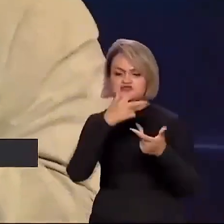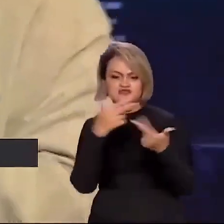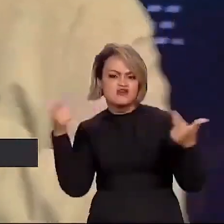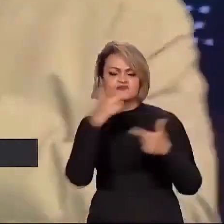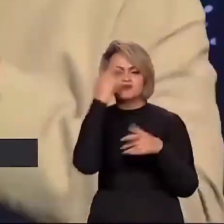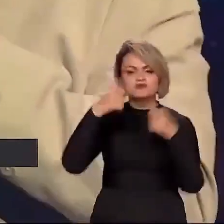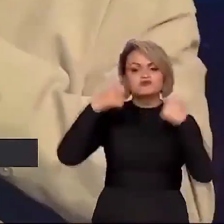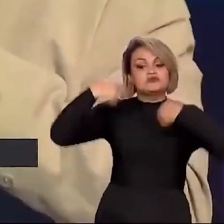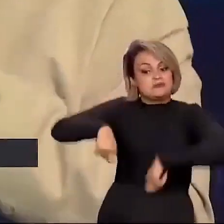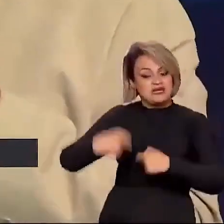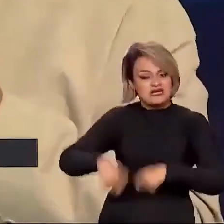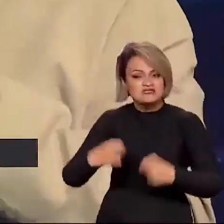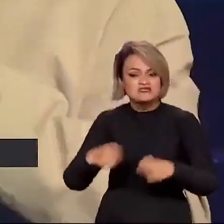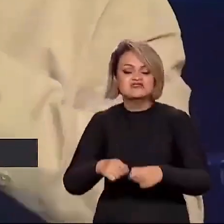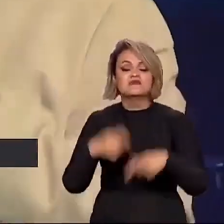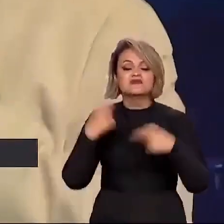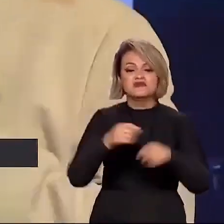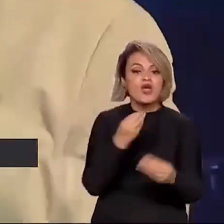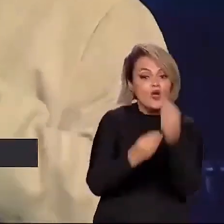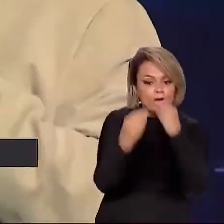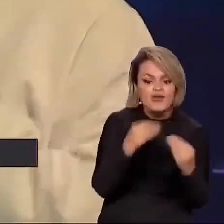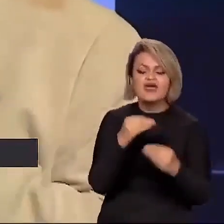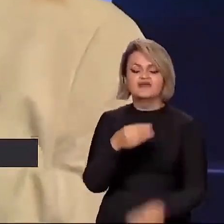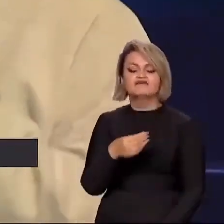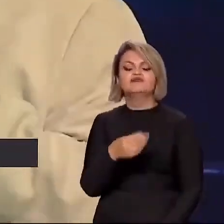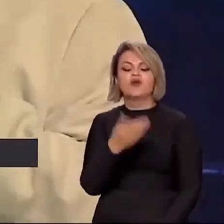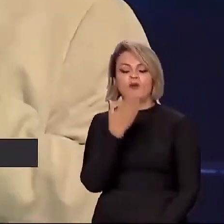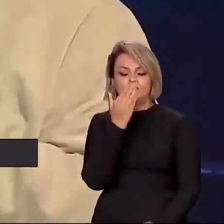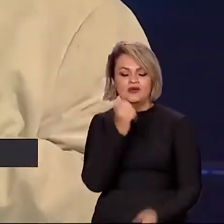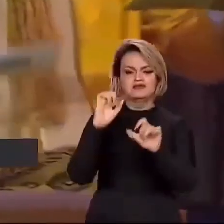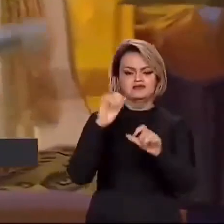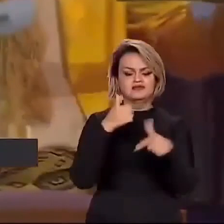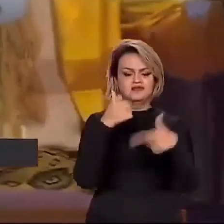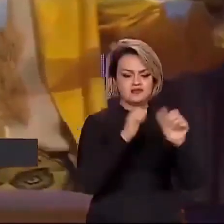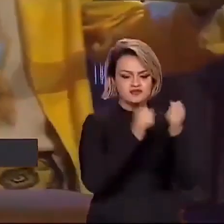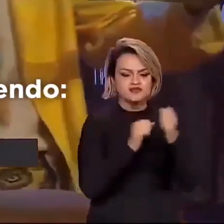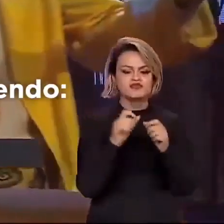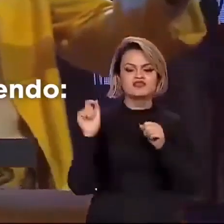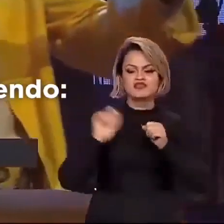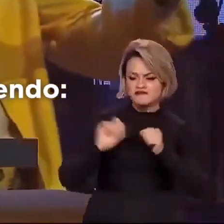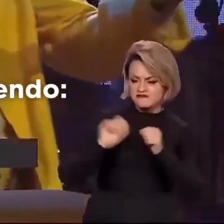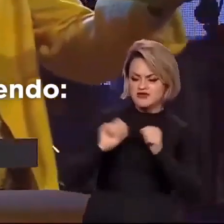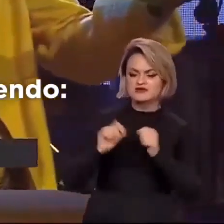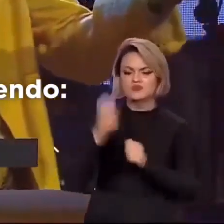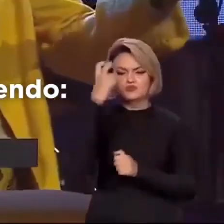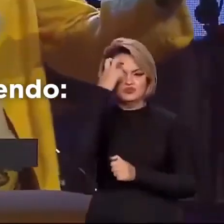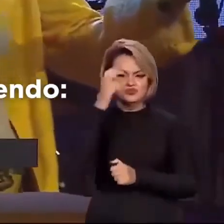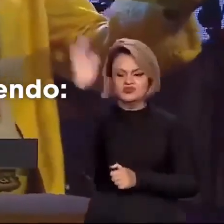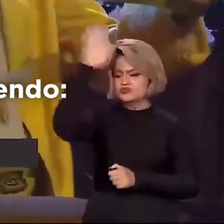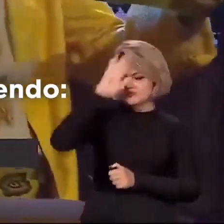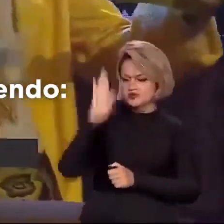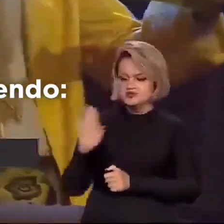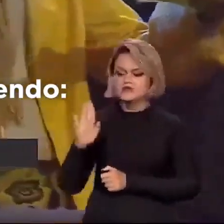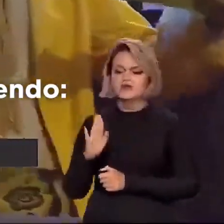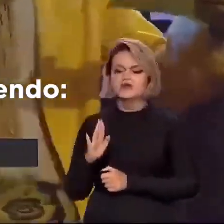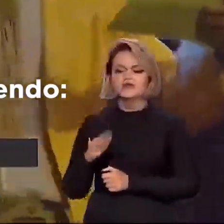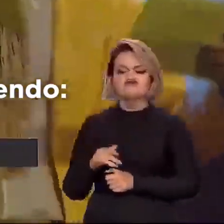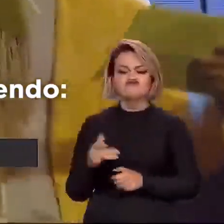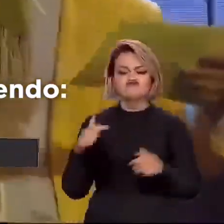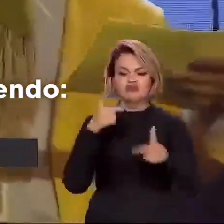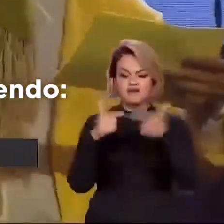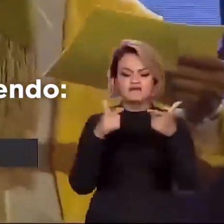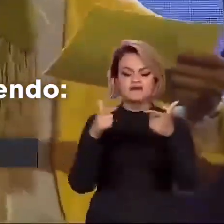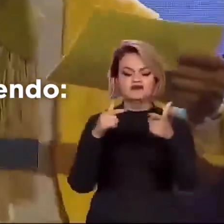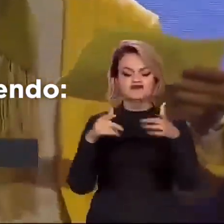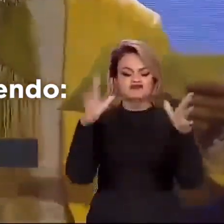que precisa comer, tomar café, almoçar e jantar. Portanto, os ignorantes, fiquem